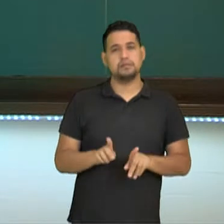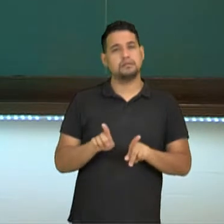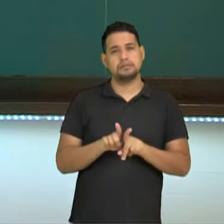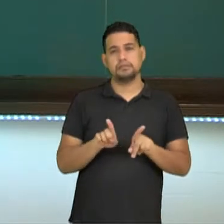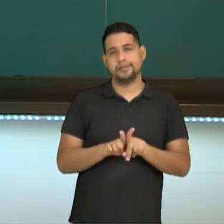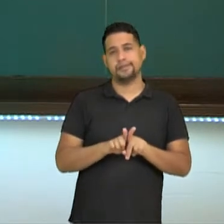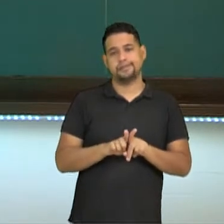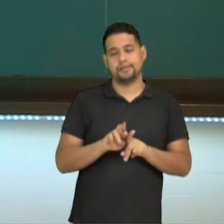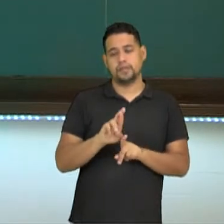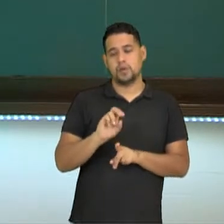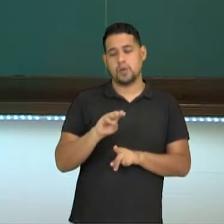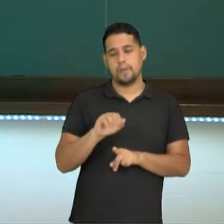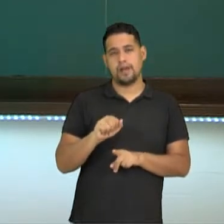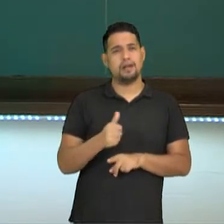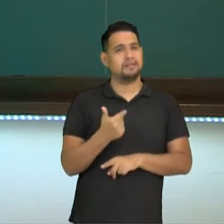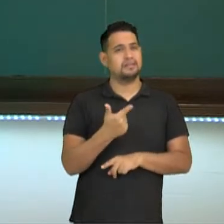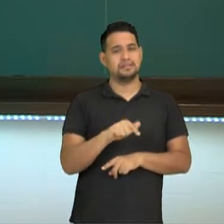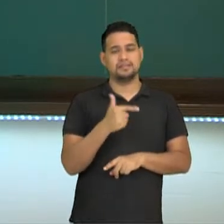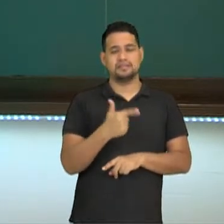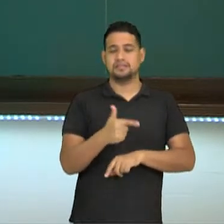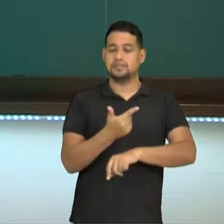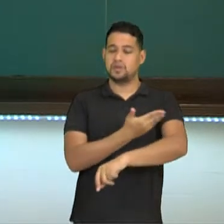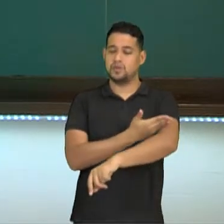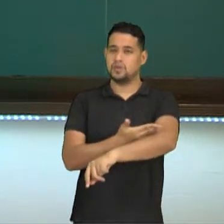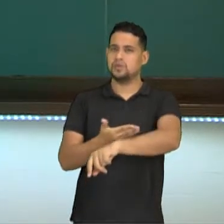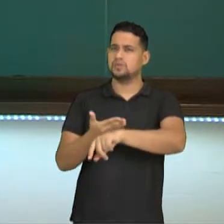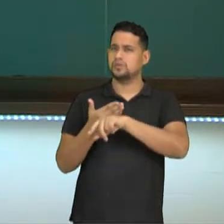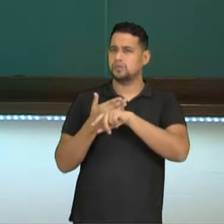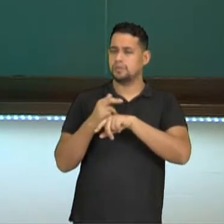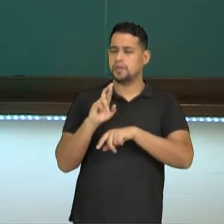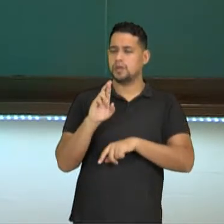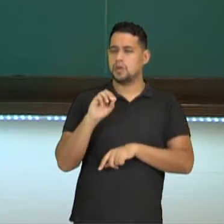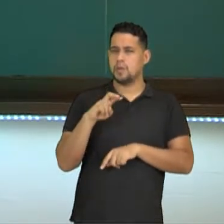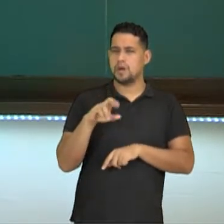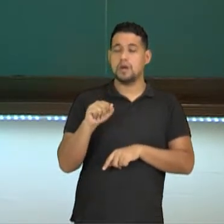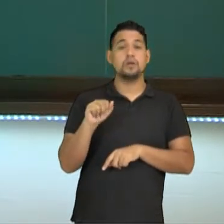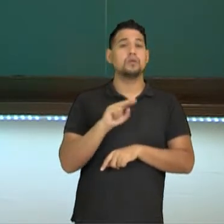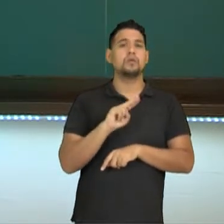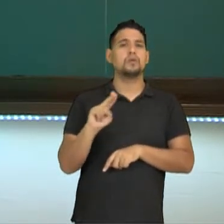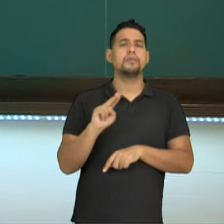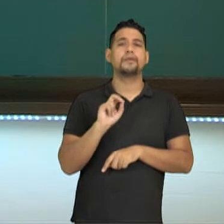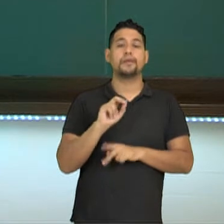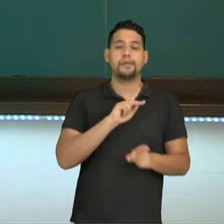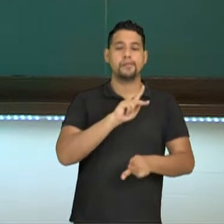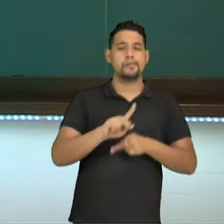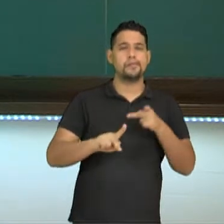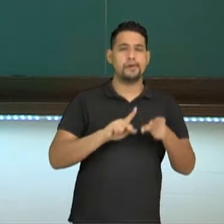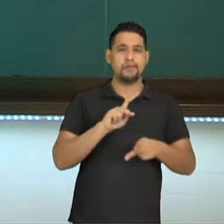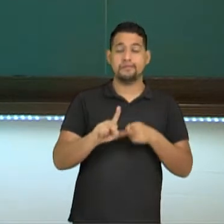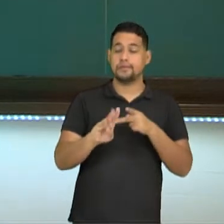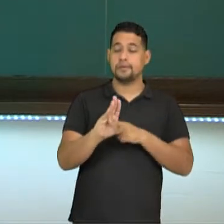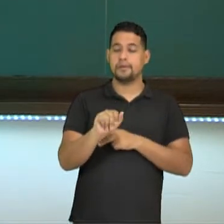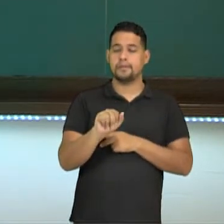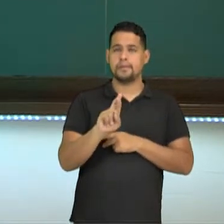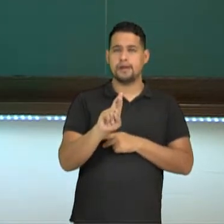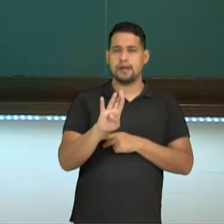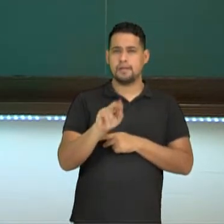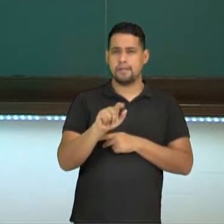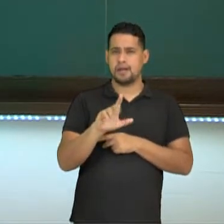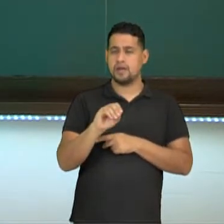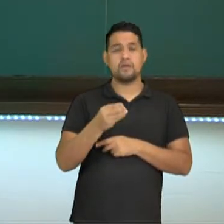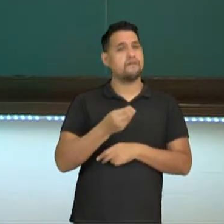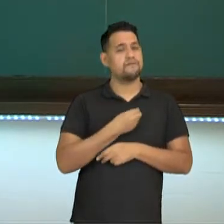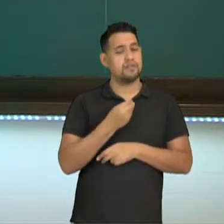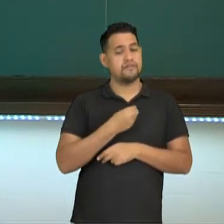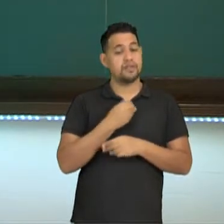cidadão romano, não tinha os costumes romanos, eles eram tidos como povos bárbaros, né? Então viviam